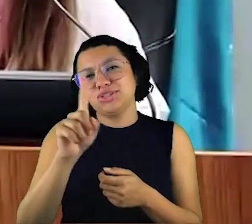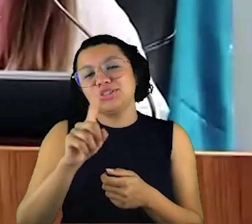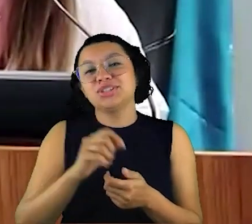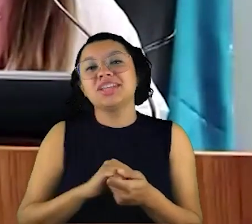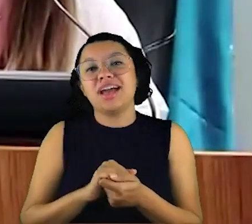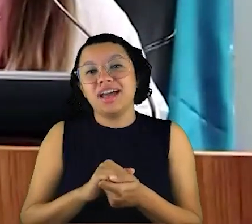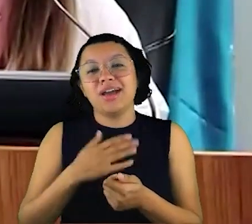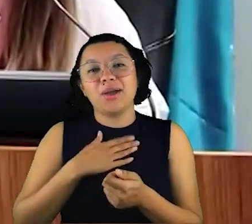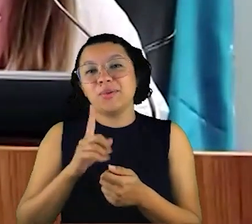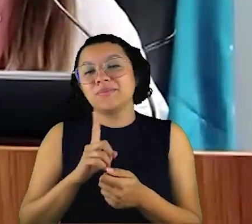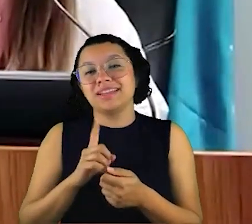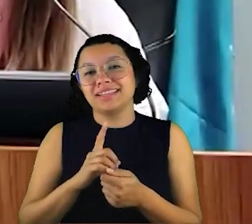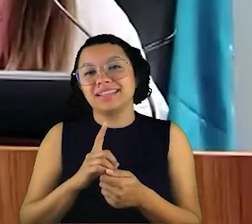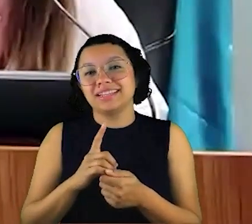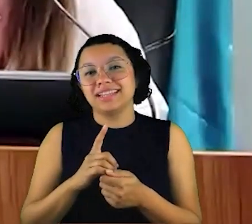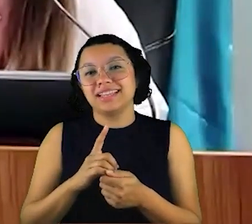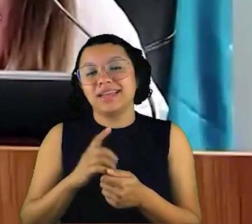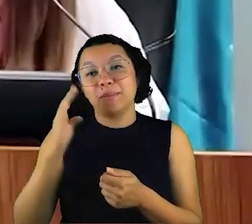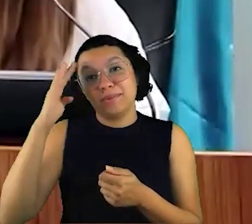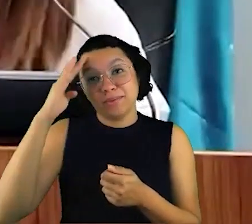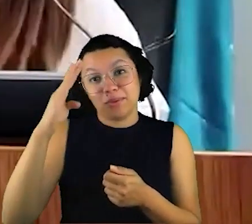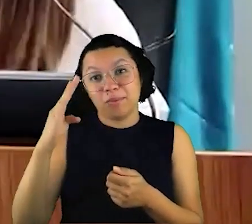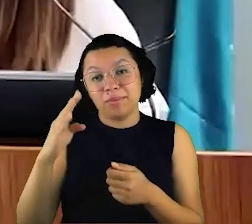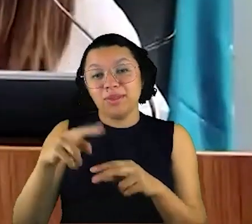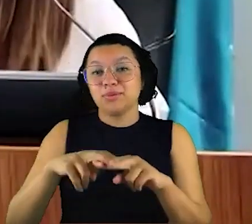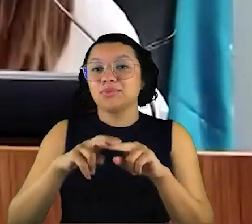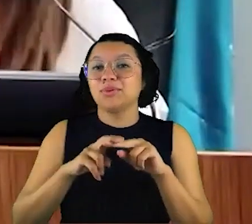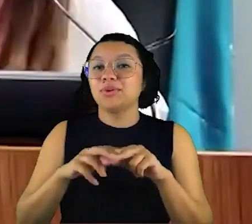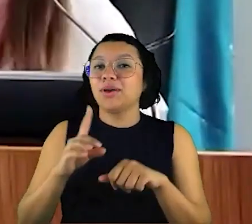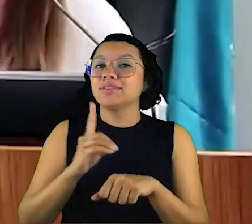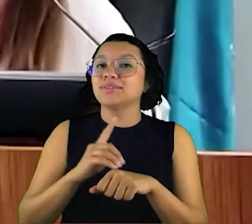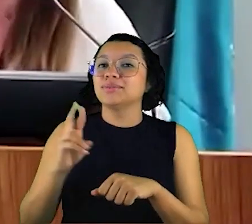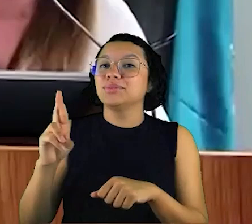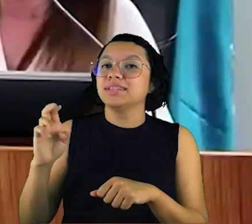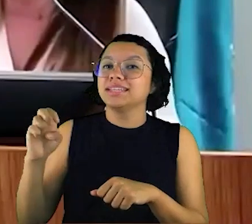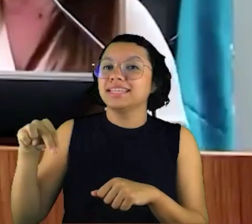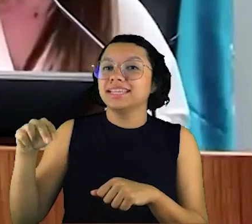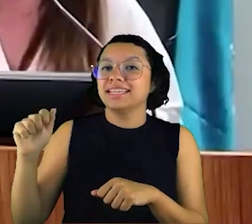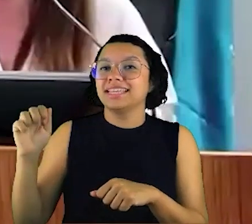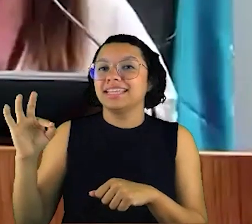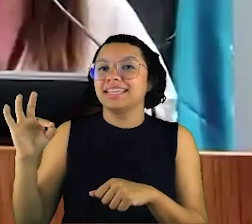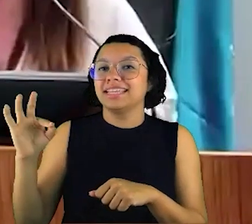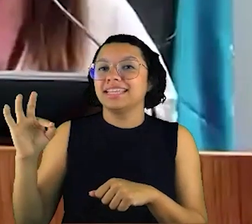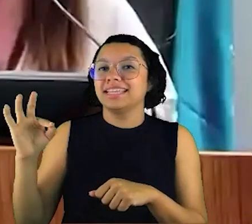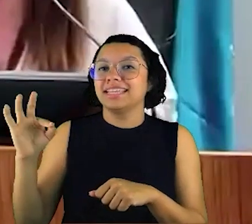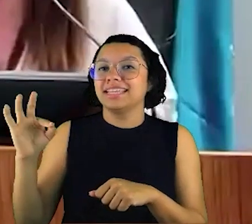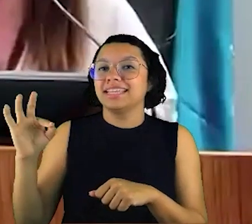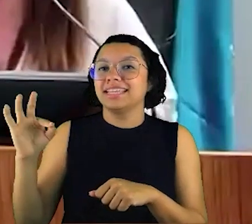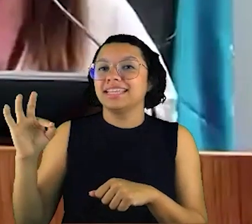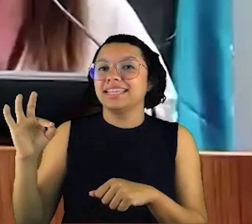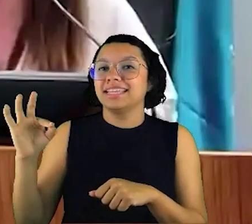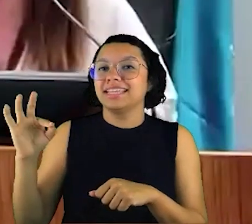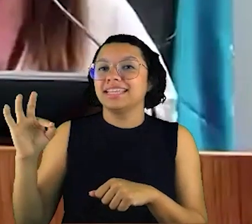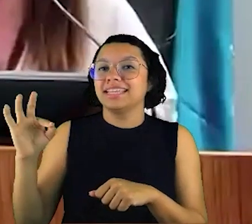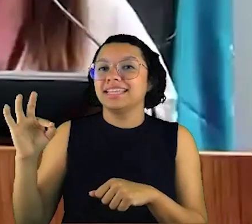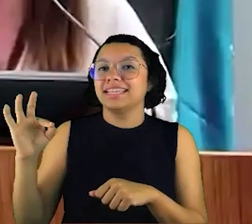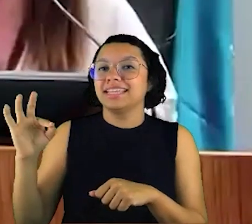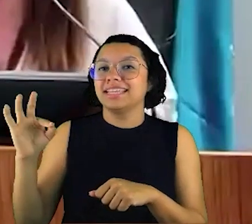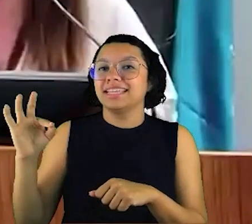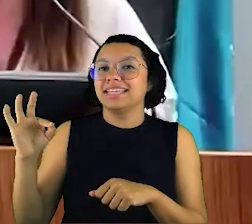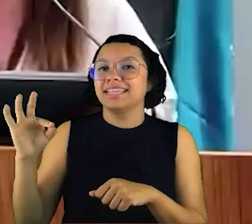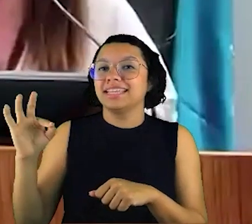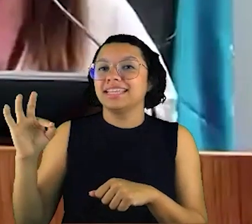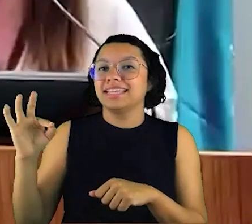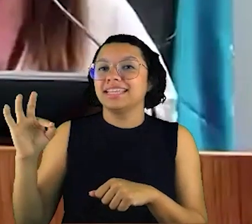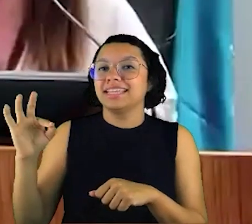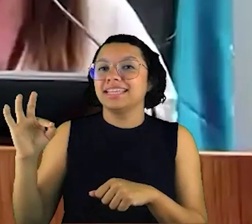mim, não desistam de mim, principalmente pela doutora Renata, que teve a sensibilidade A desembargadora Renata Lutufo ri e